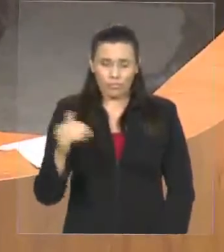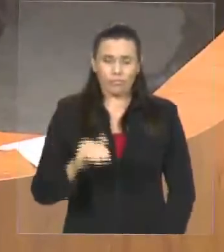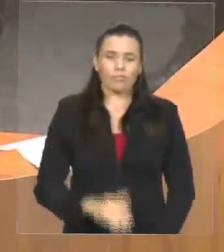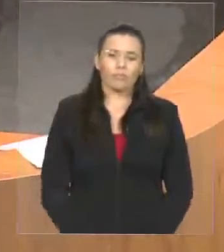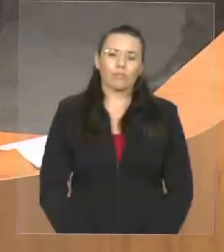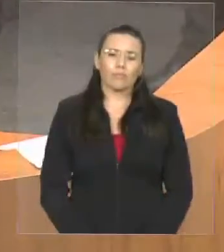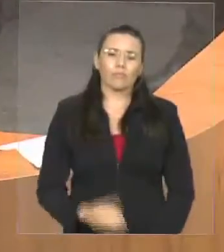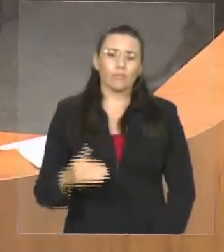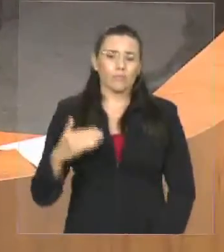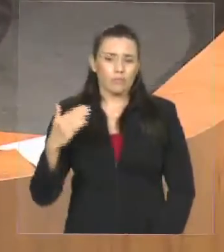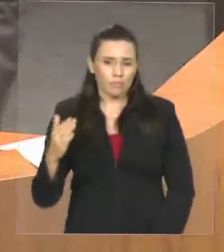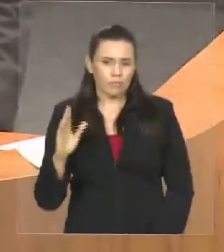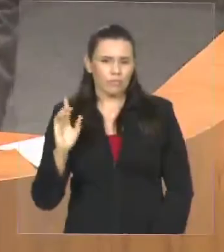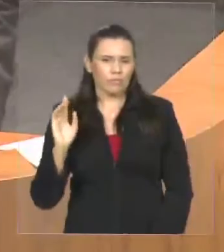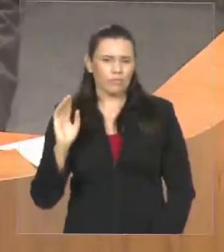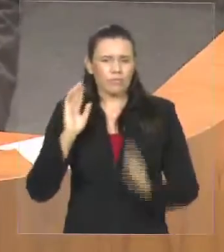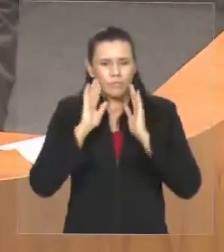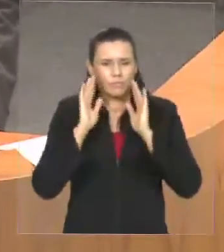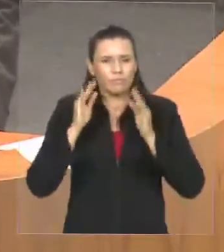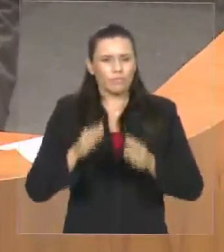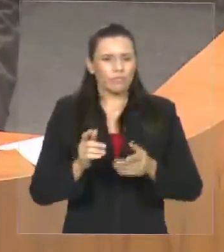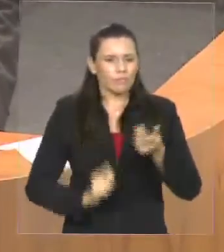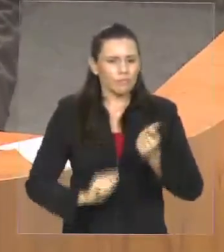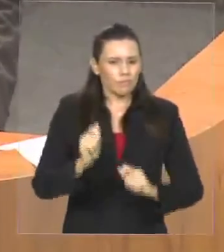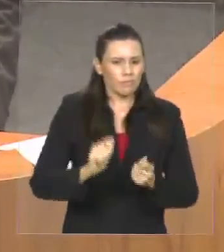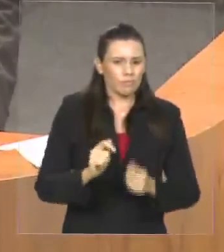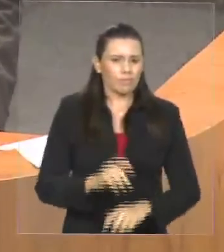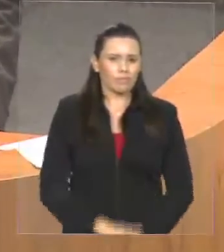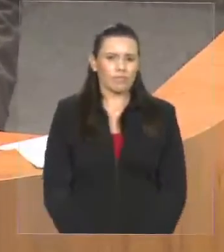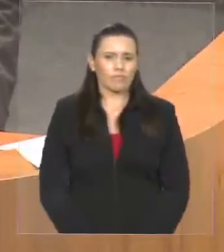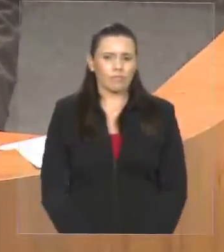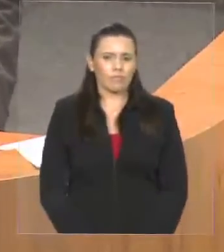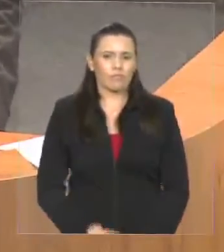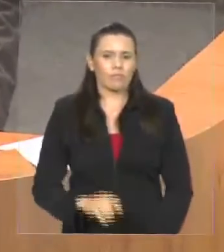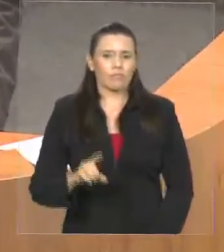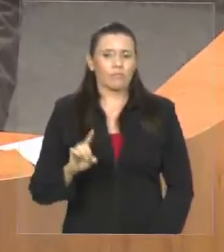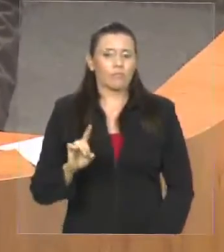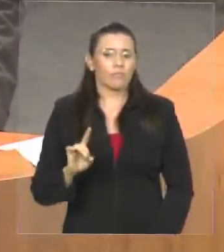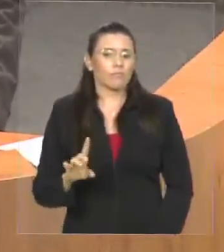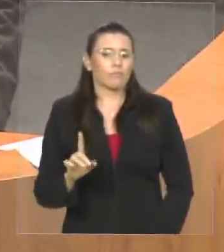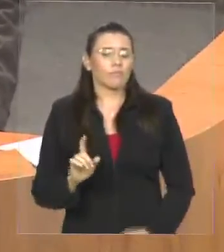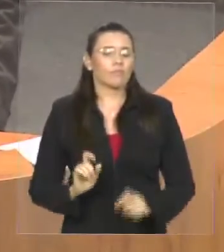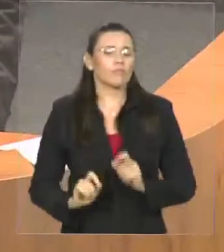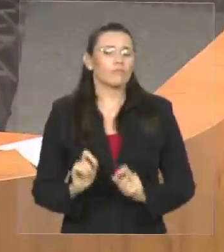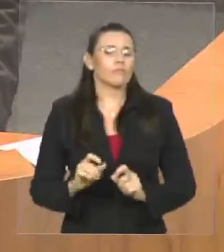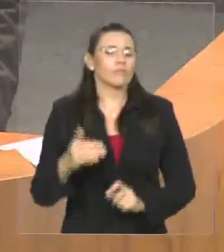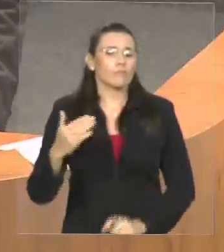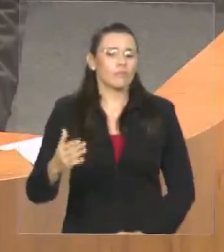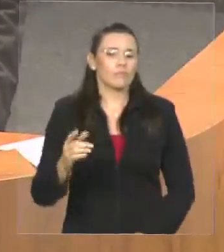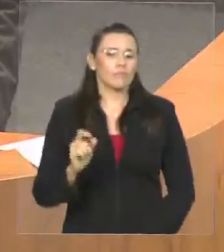produtivo, exceto as relativas ao produto classificado na